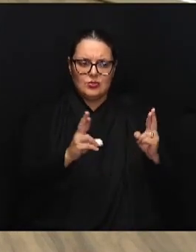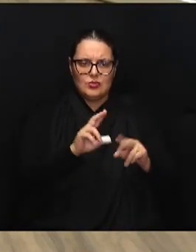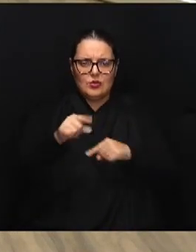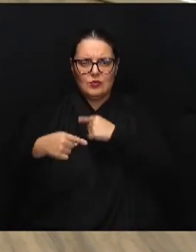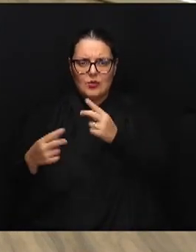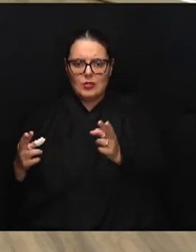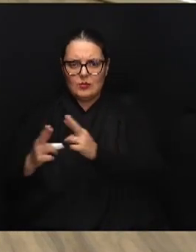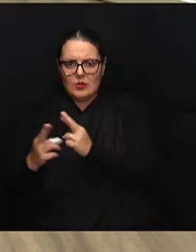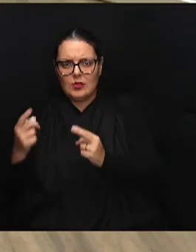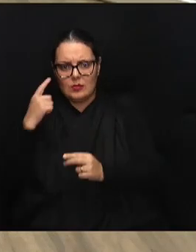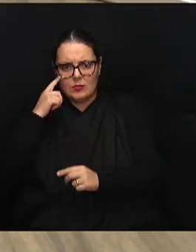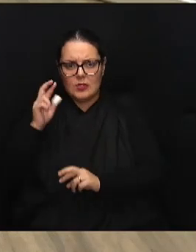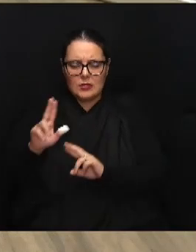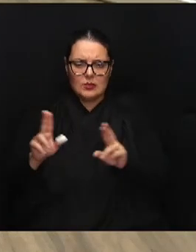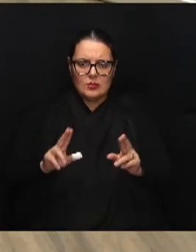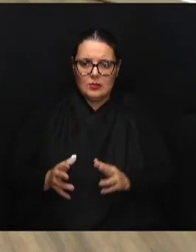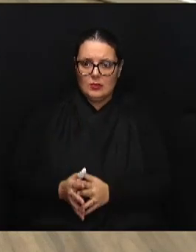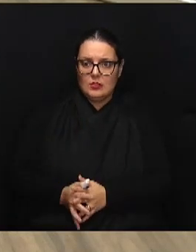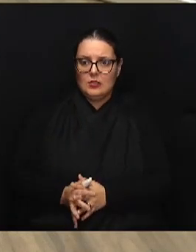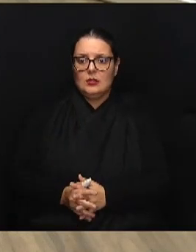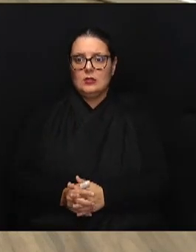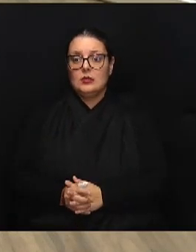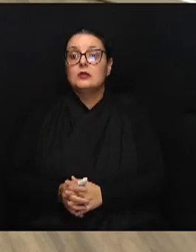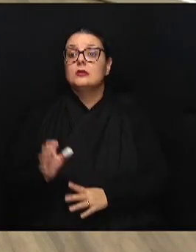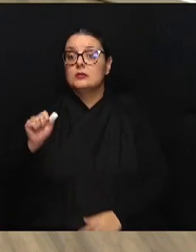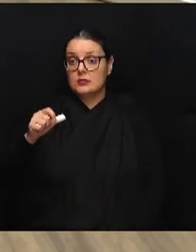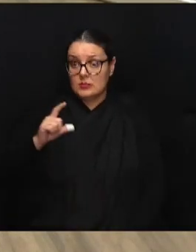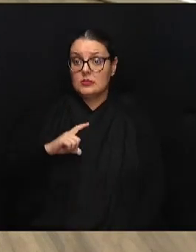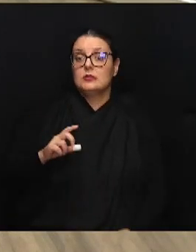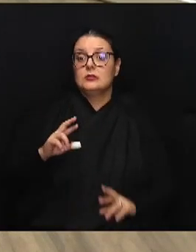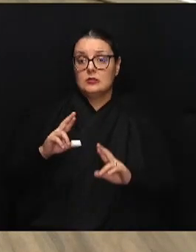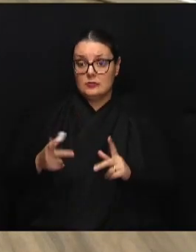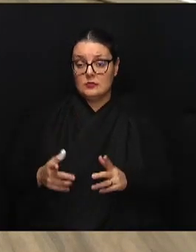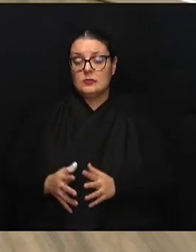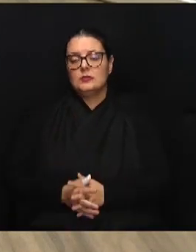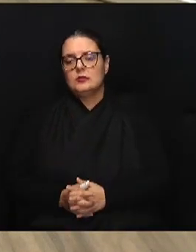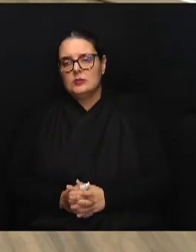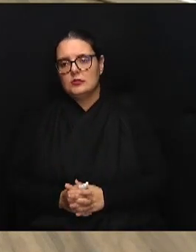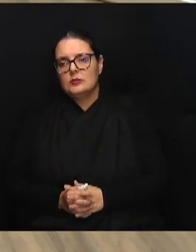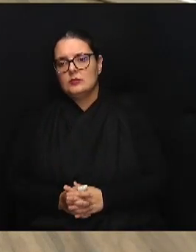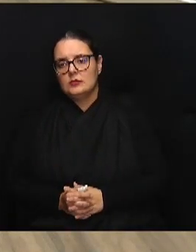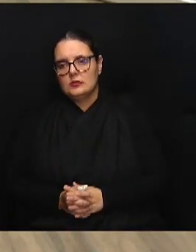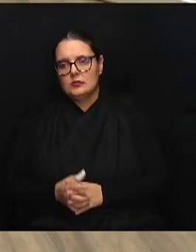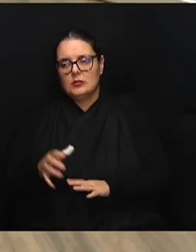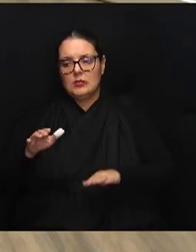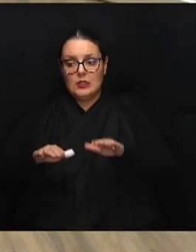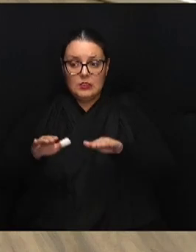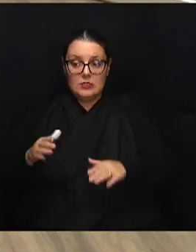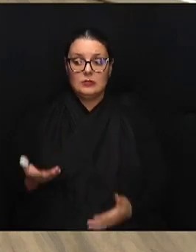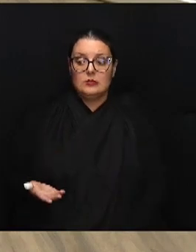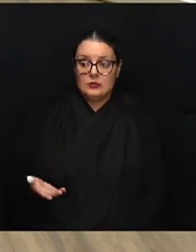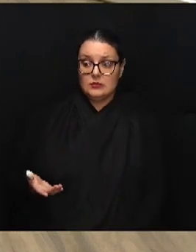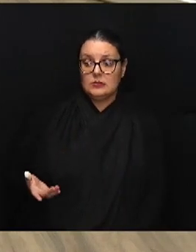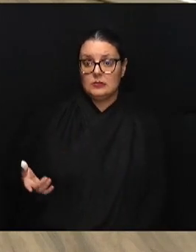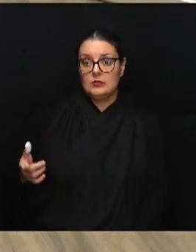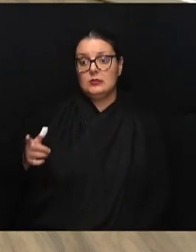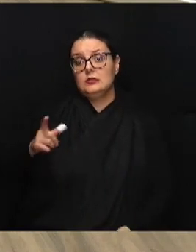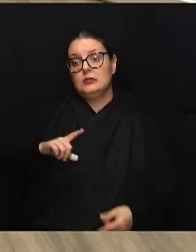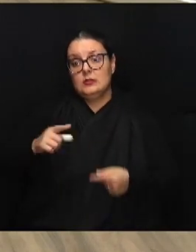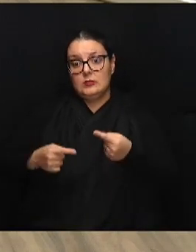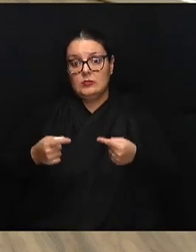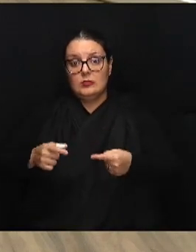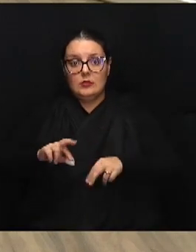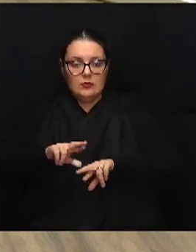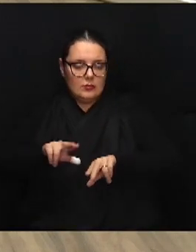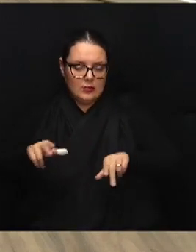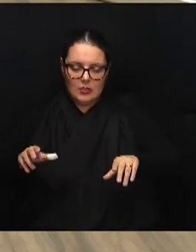outro pensando nesses nomes? Sim, tem diferença e às vezes há muita discussão. Eu participei de vários